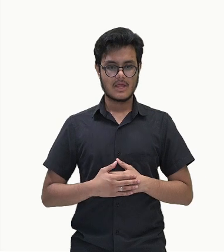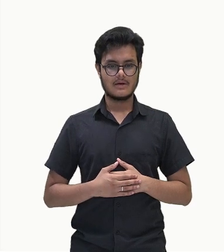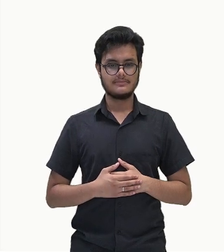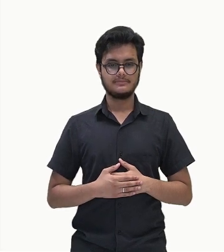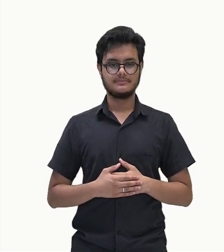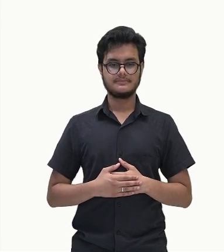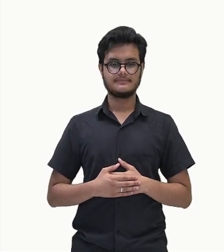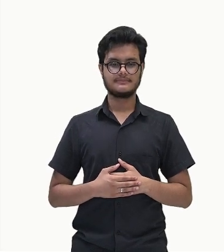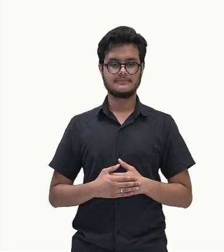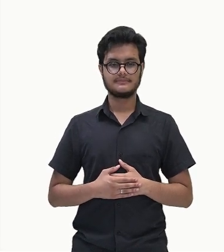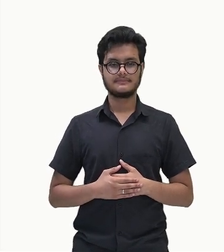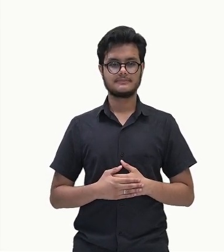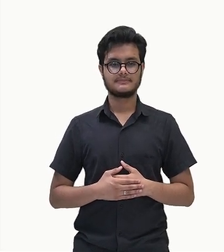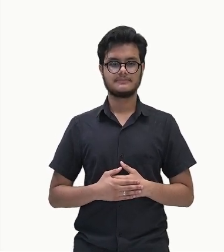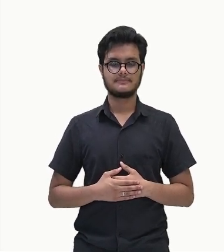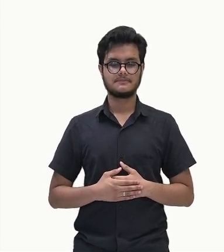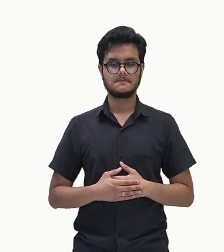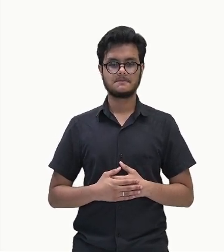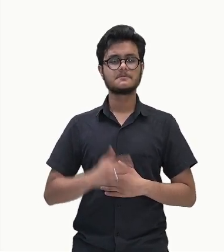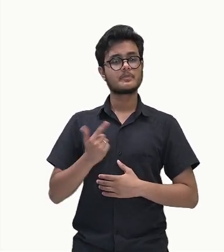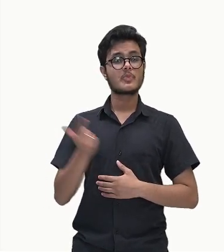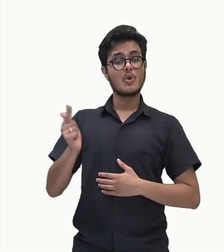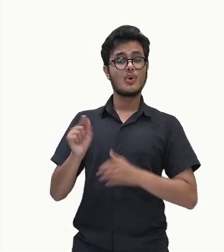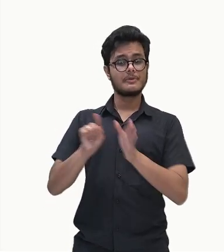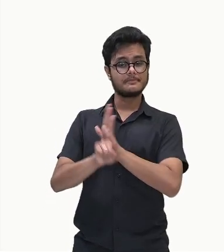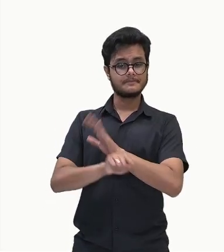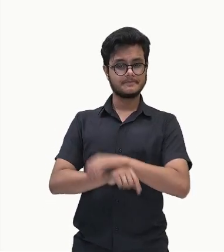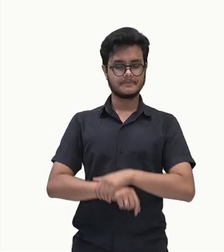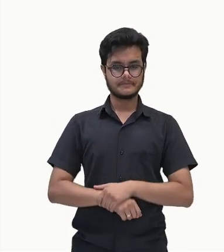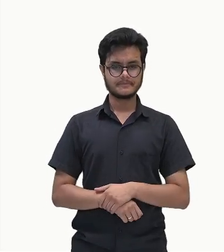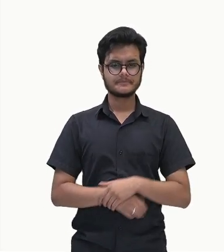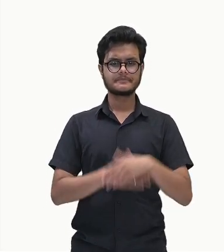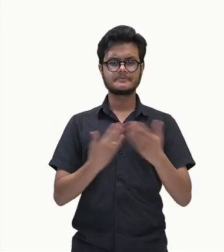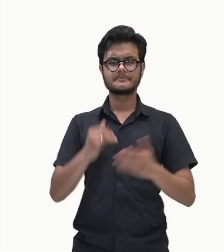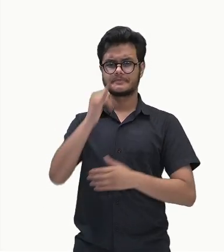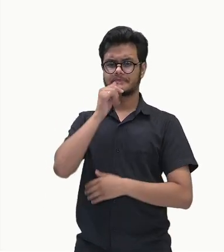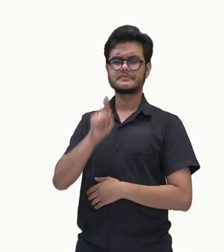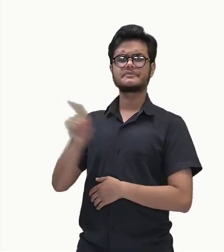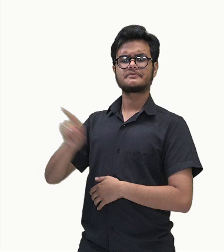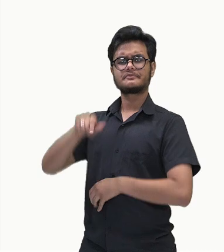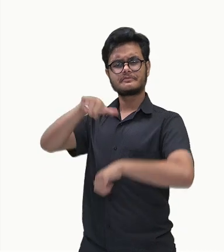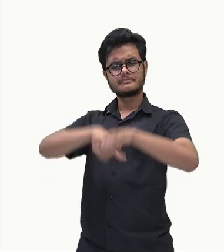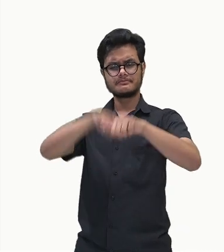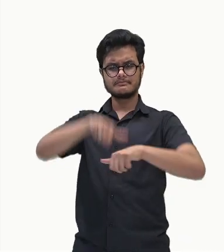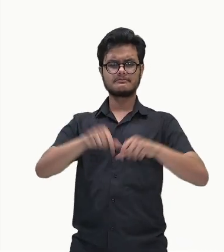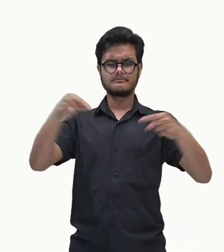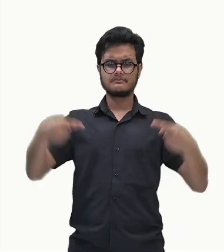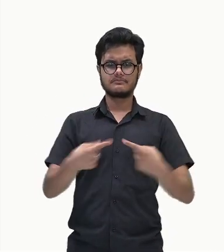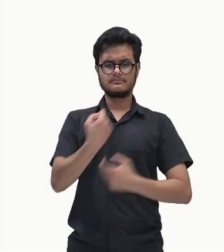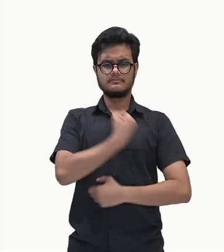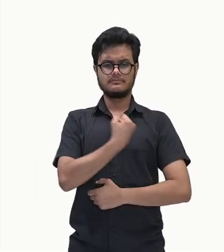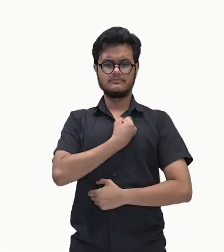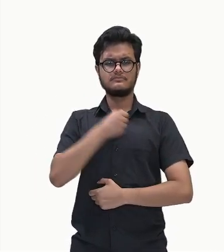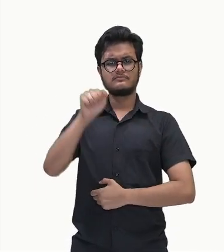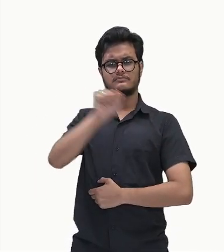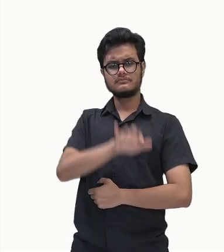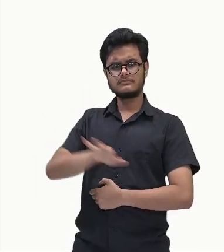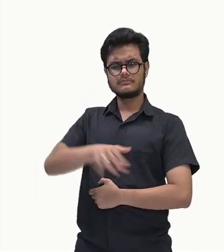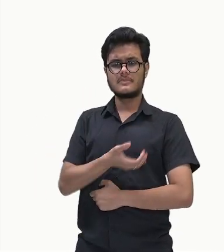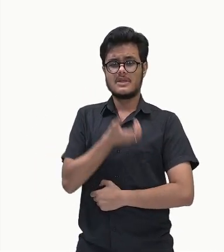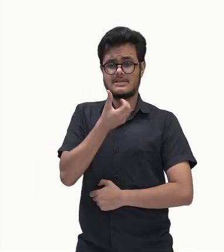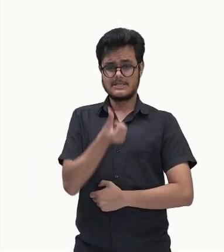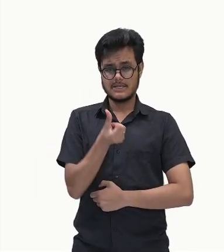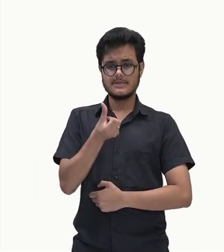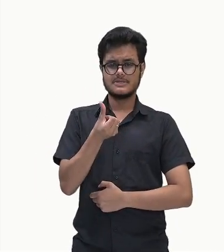agora vamos para uma outra pergunta quantos anagramas podemos formar digitando ao acaso